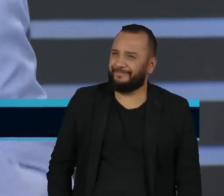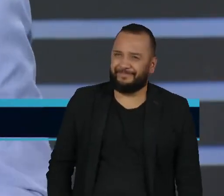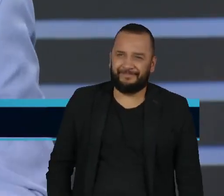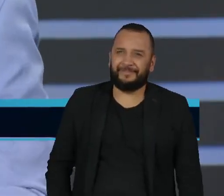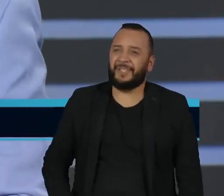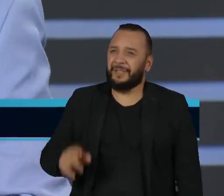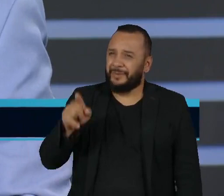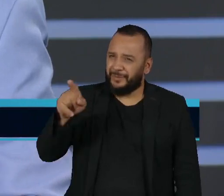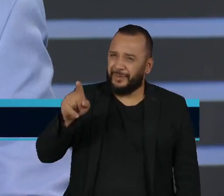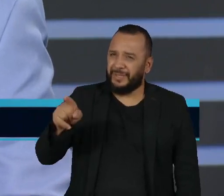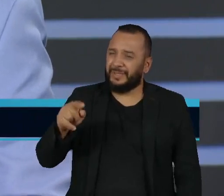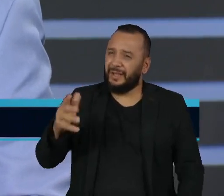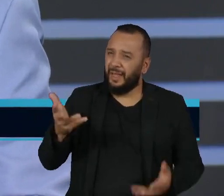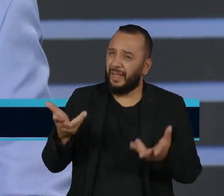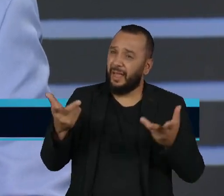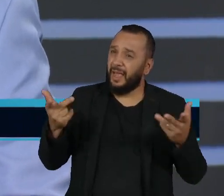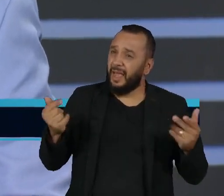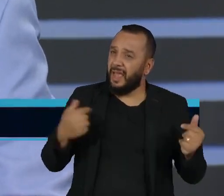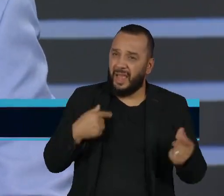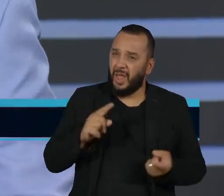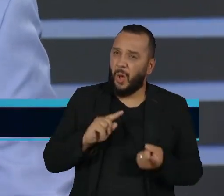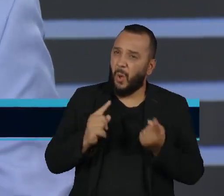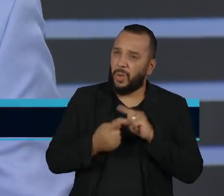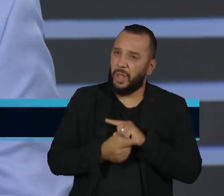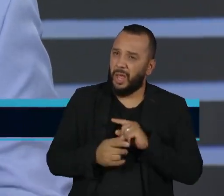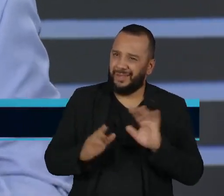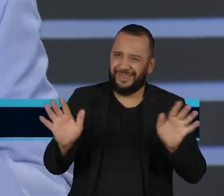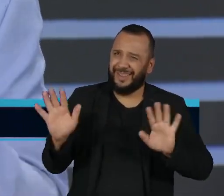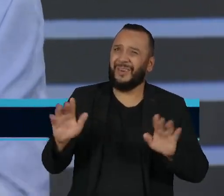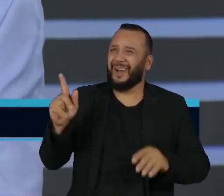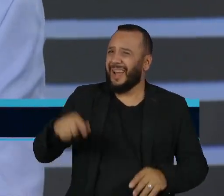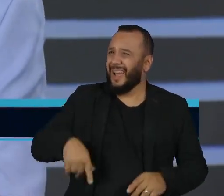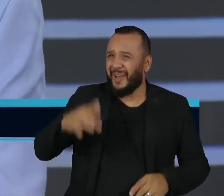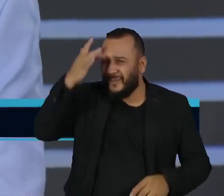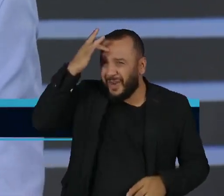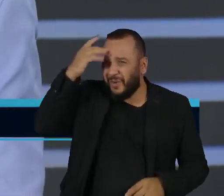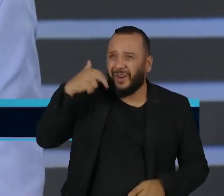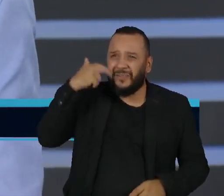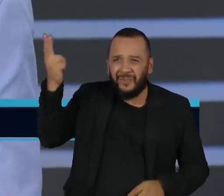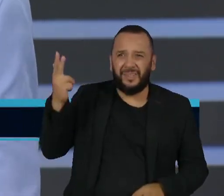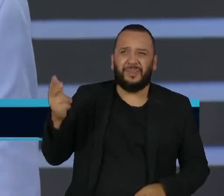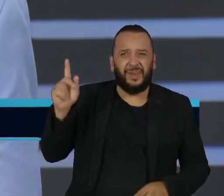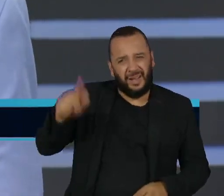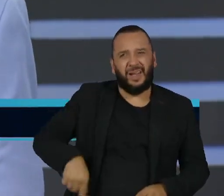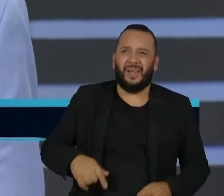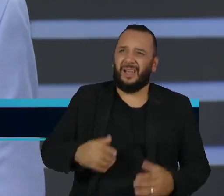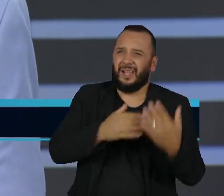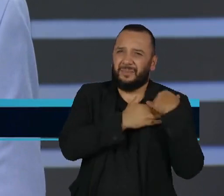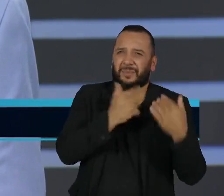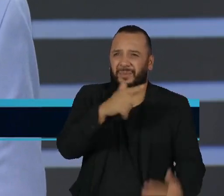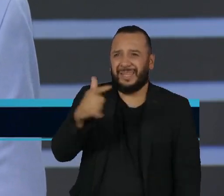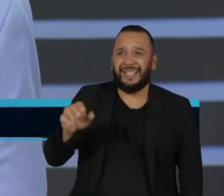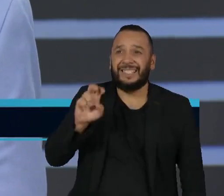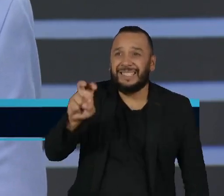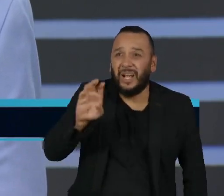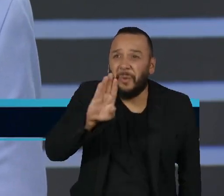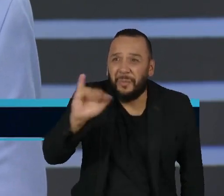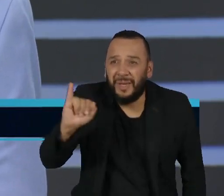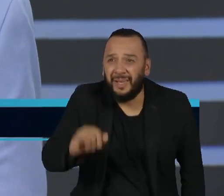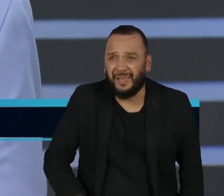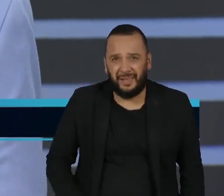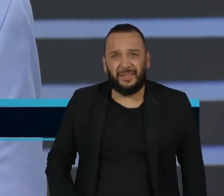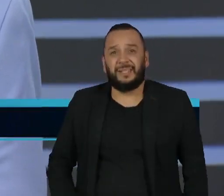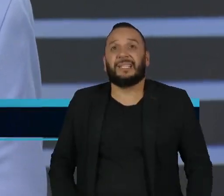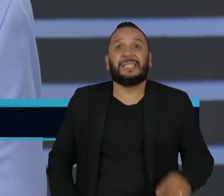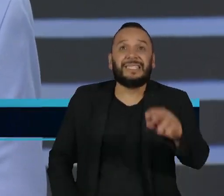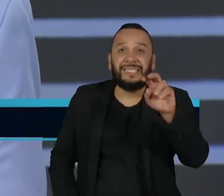está sendo até muito elegante, Rodrigo, porque é um absurdo, é uma irresponsabilidade. 5 bilhões. Nós estamos falando de uma